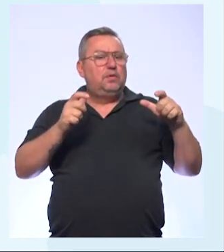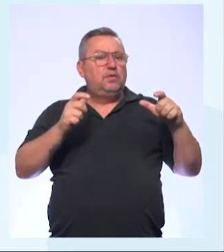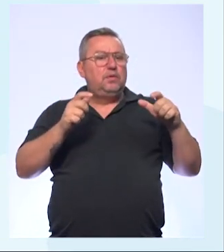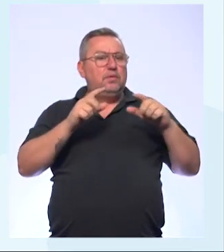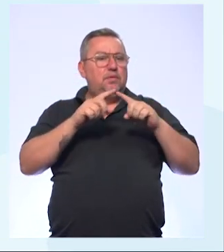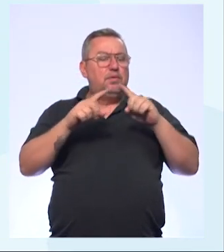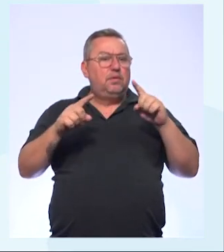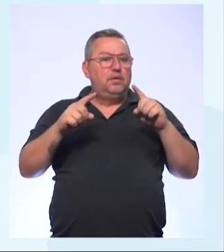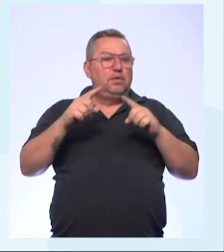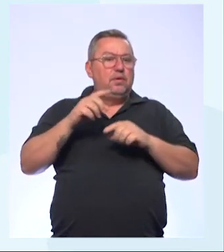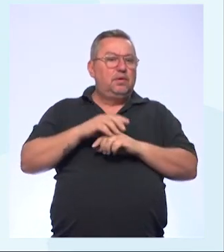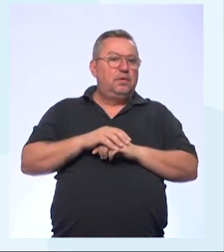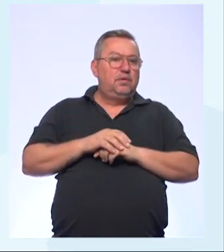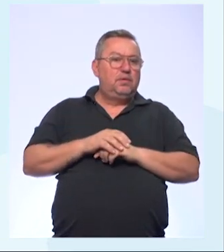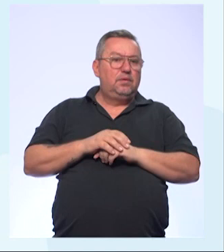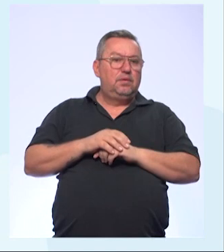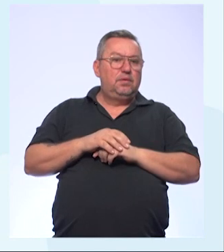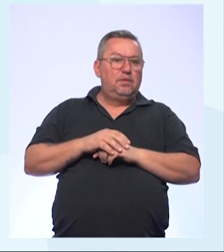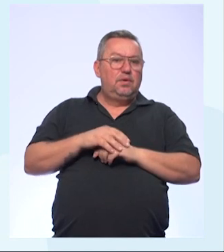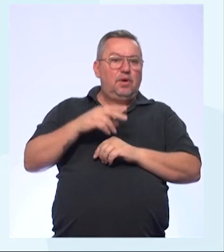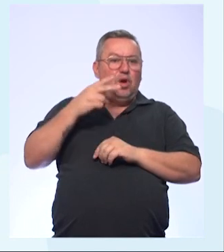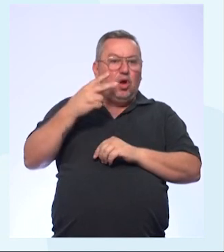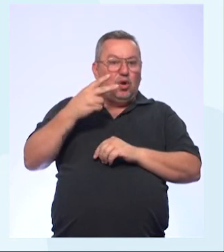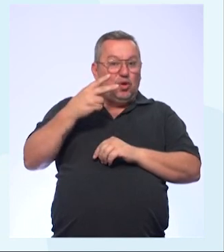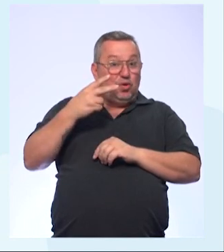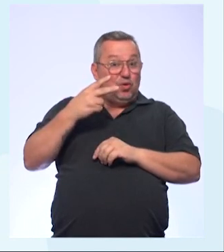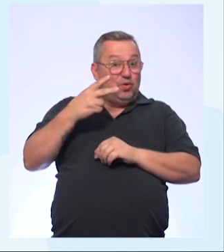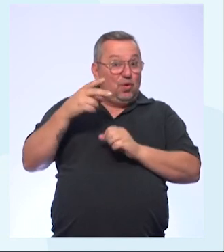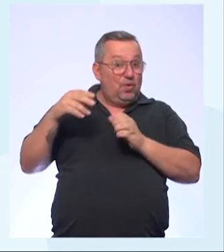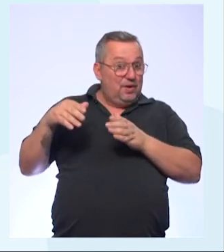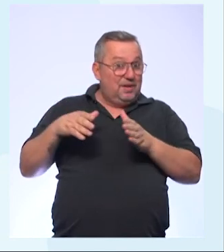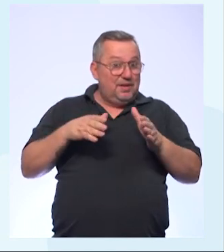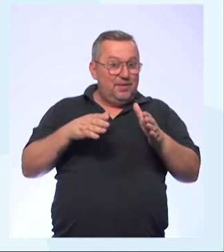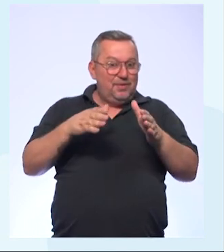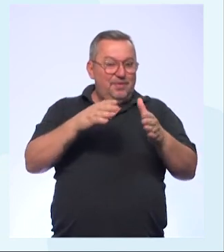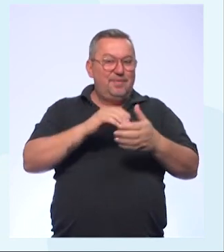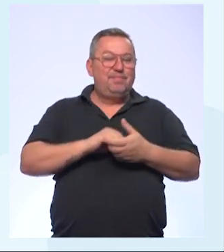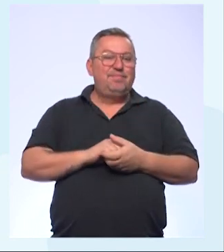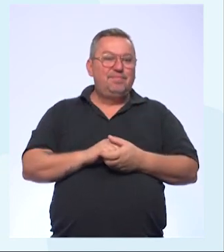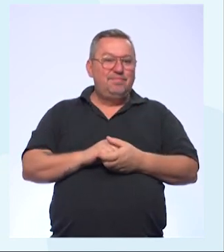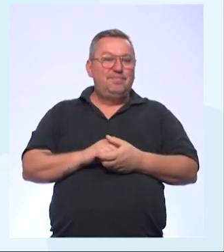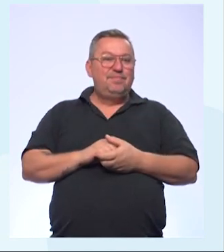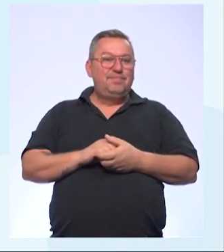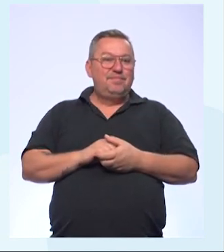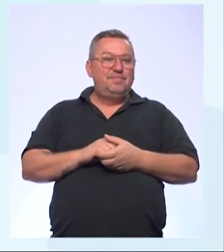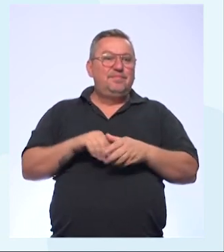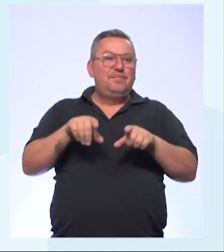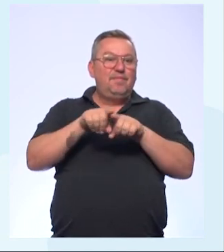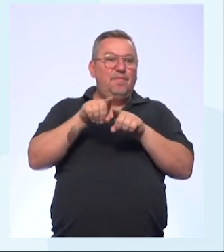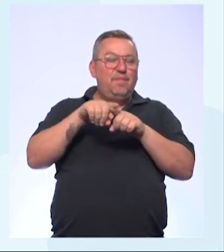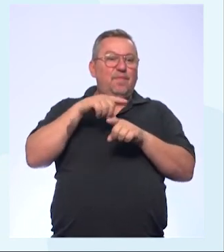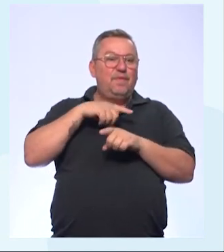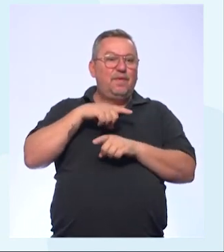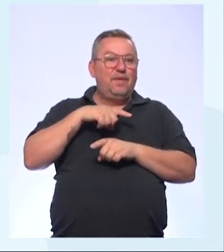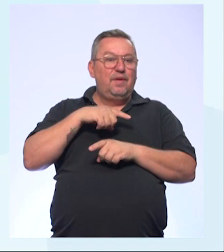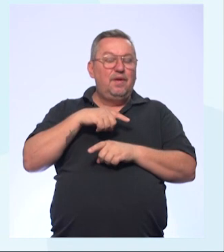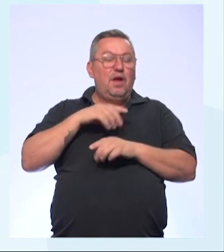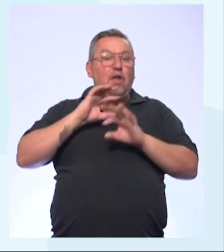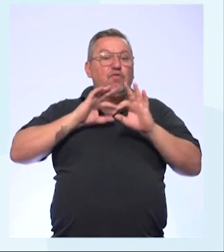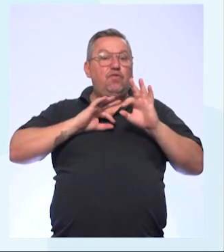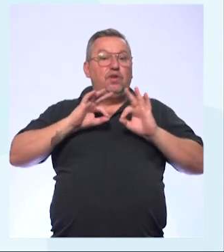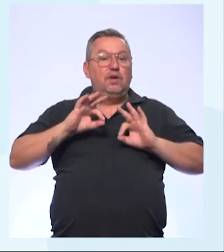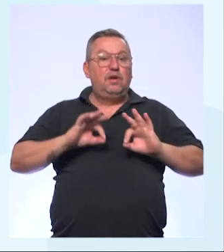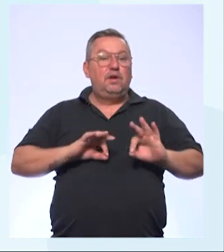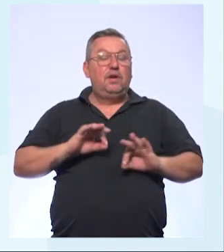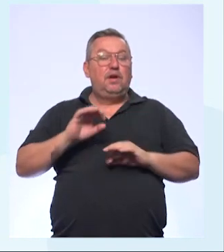dois rios? Olha lá, Mesopotâmia, né, a terra entre dois rios, e os rios são Tigre